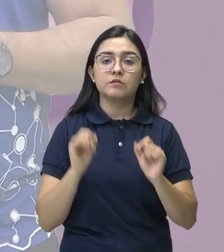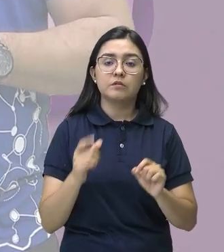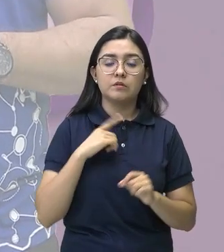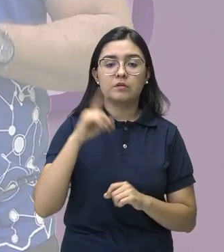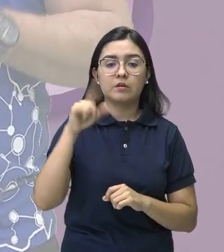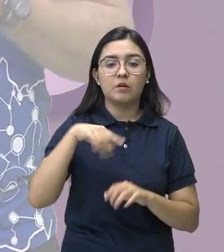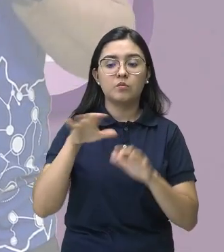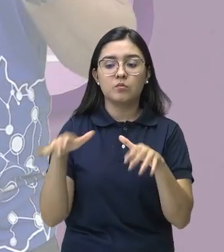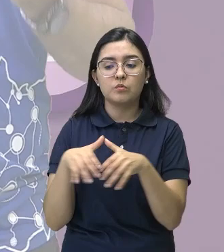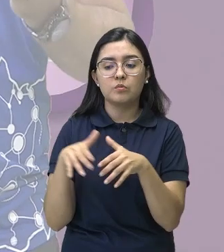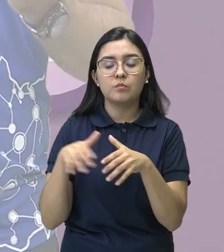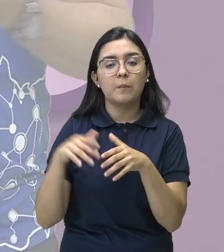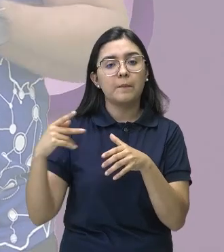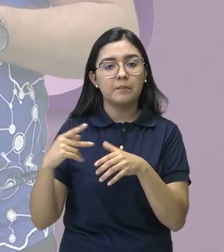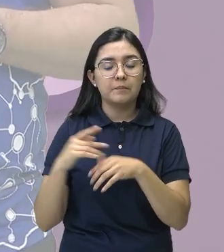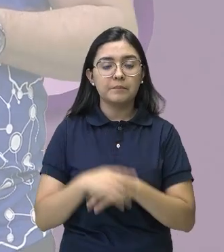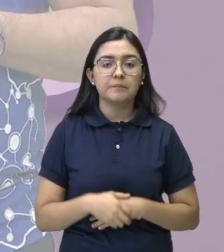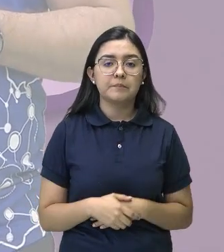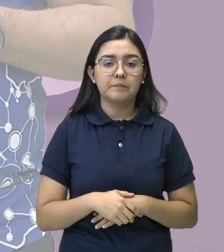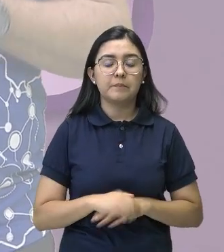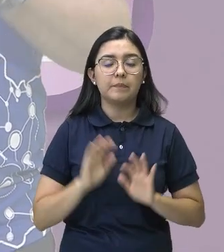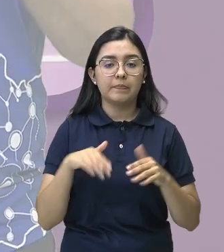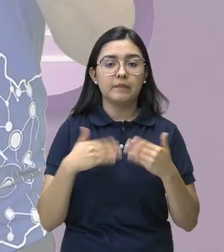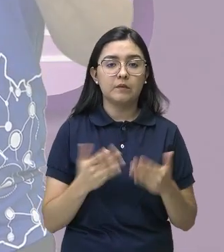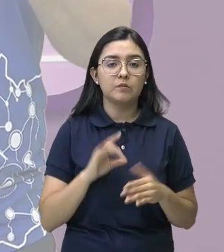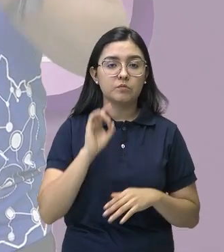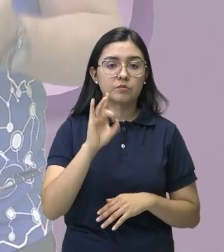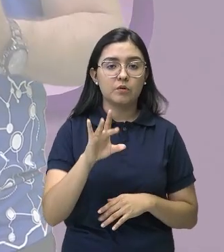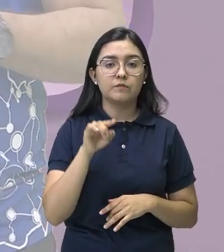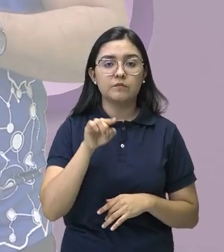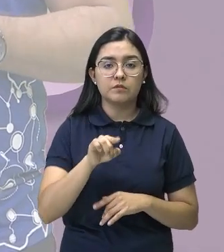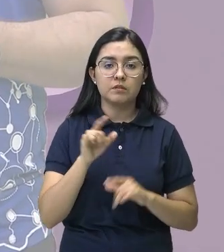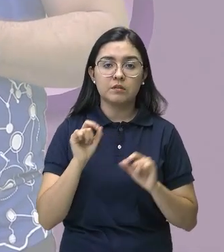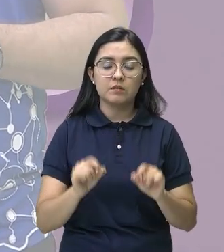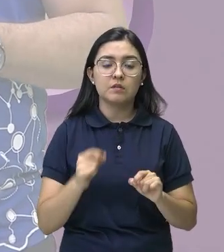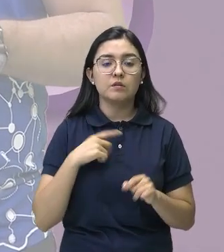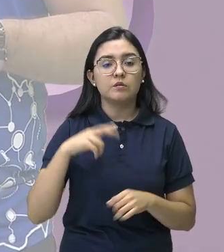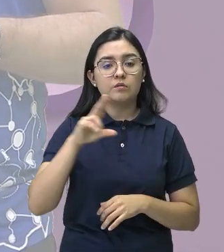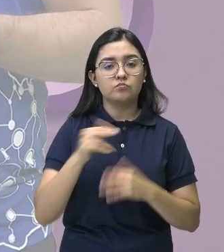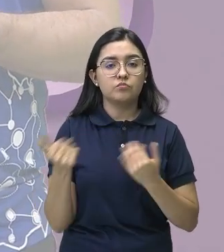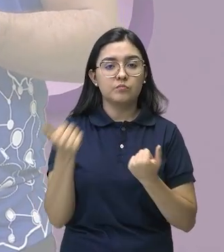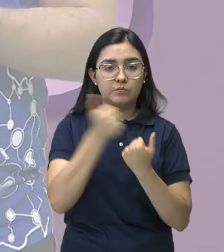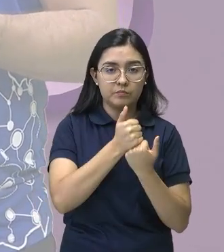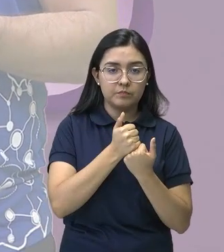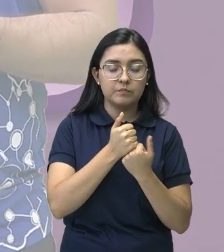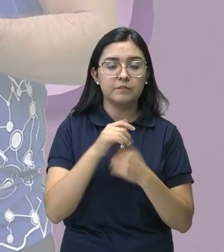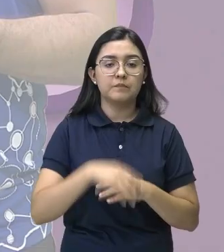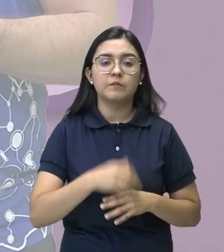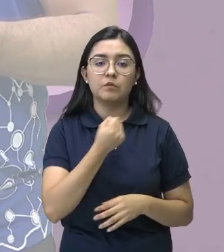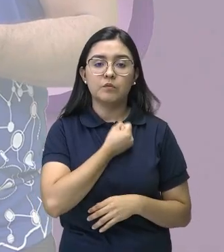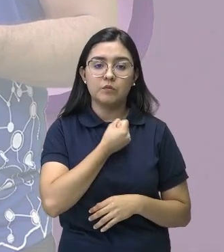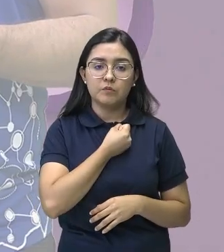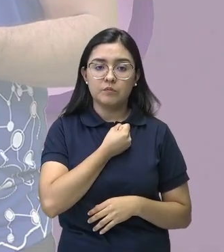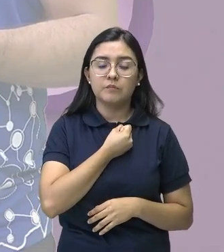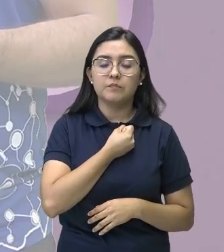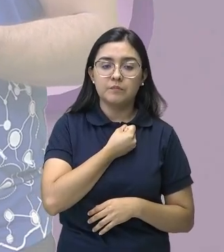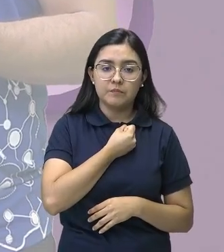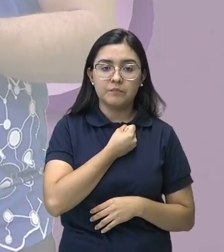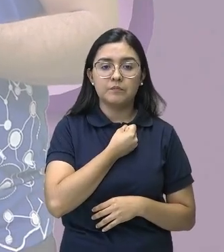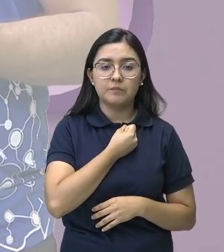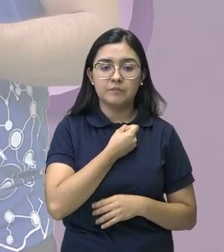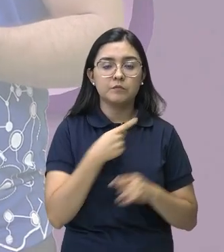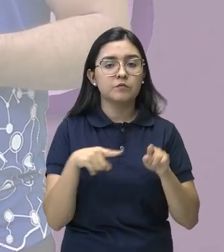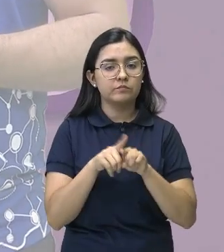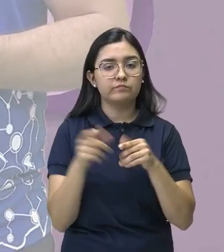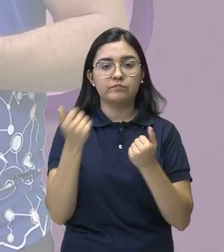será o nosso grupo, que será o nosso P. Então, basta você aplicar o número de N no lugar de N e o